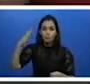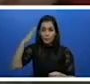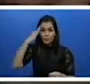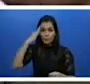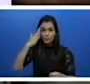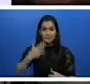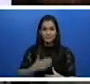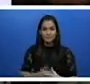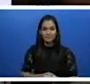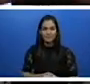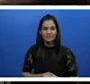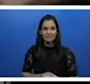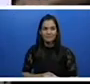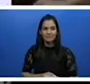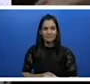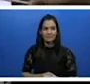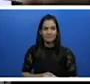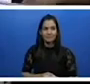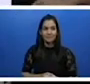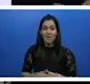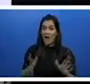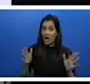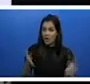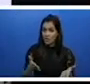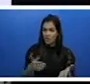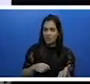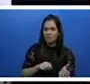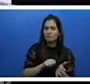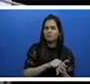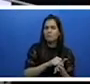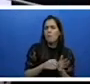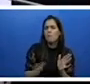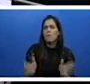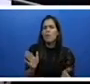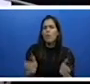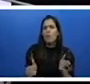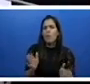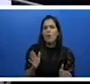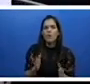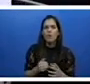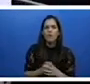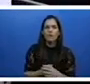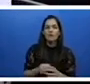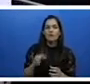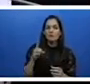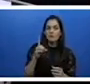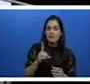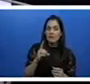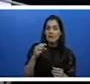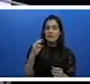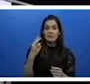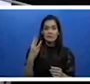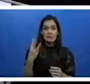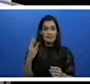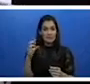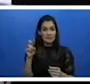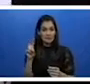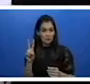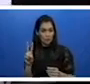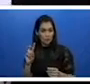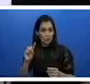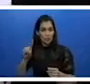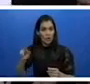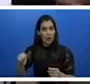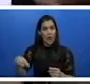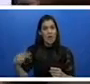centímetro. Agora, marque a posição aproximada de 132